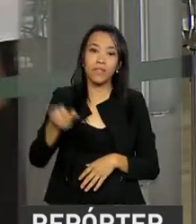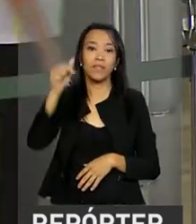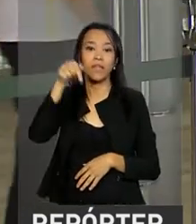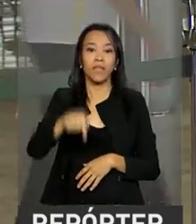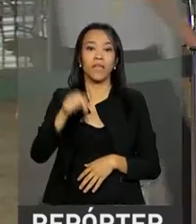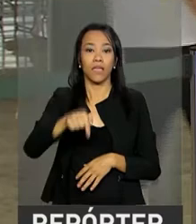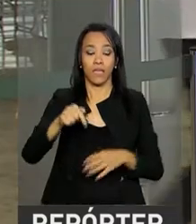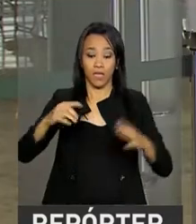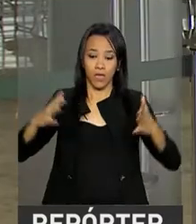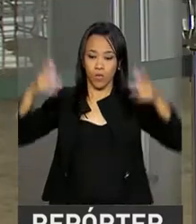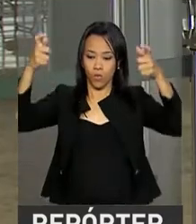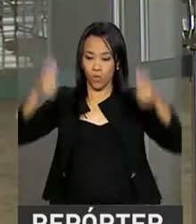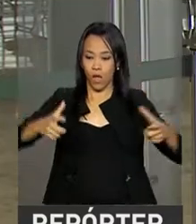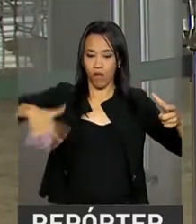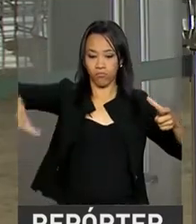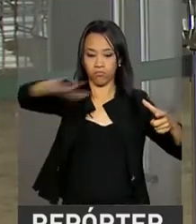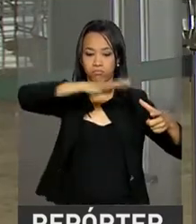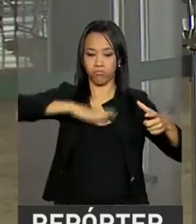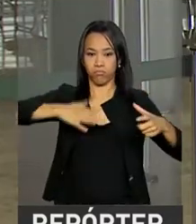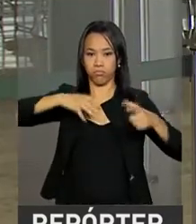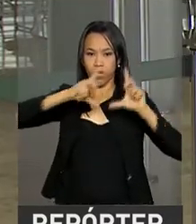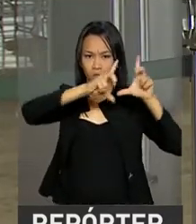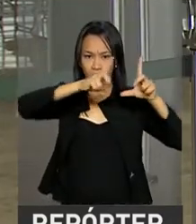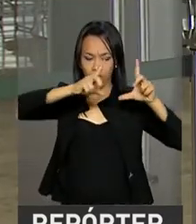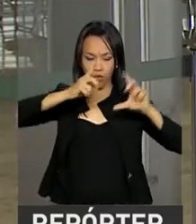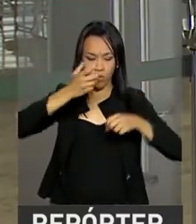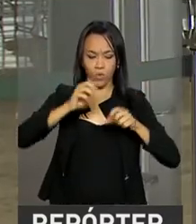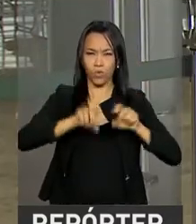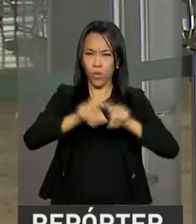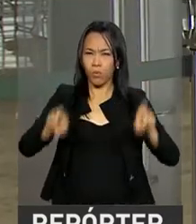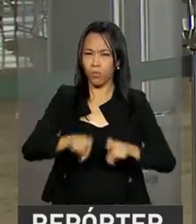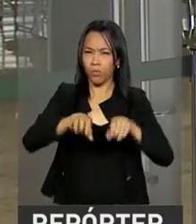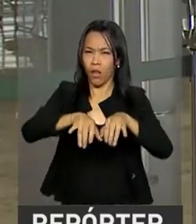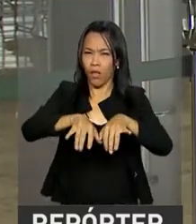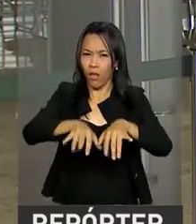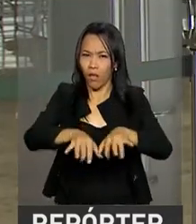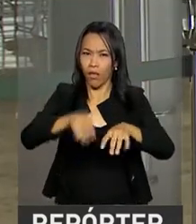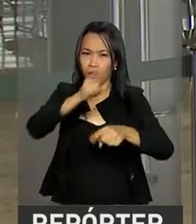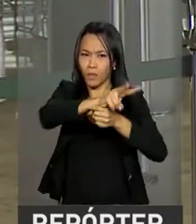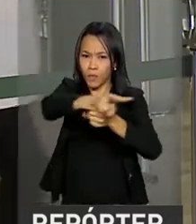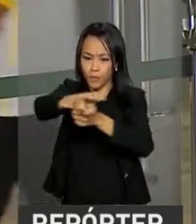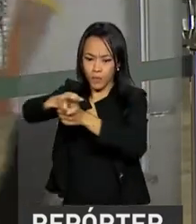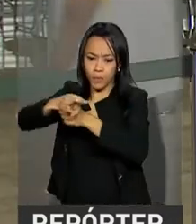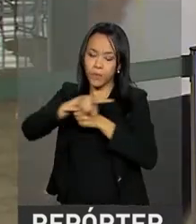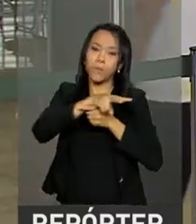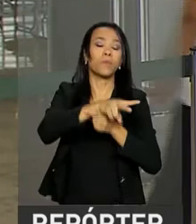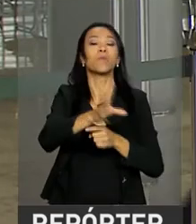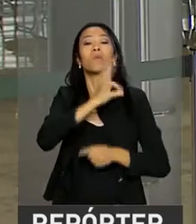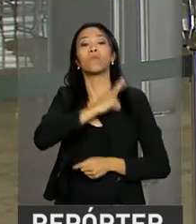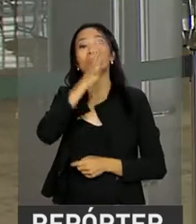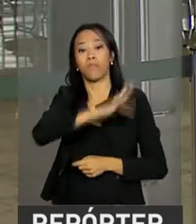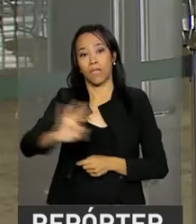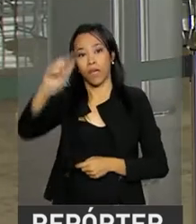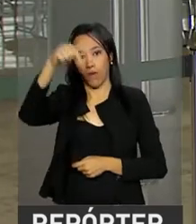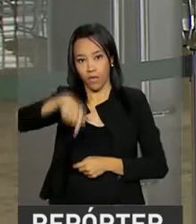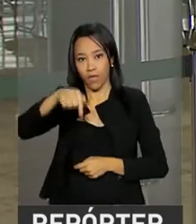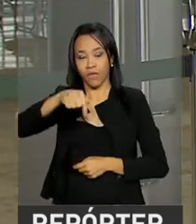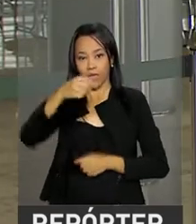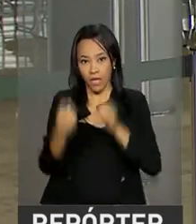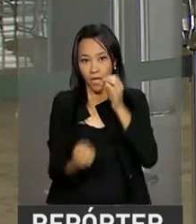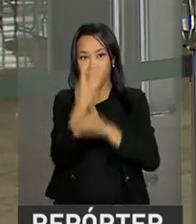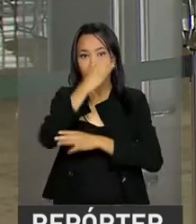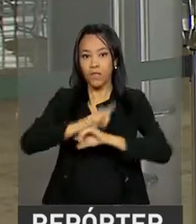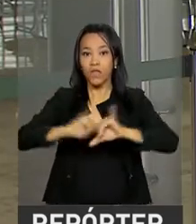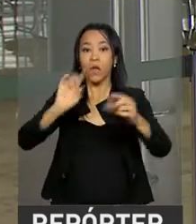comando e controle da polícia rodoviária federal onde está sendo lançada a operação rodovida 2016 2017 para